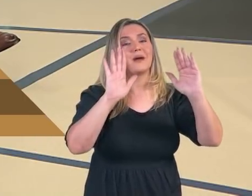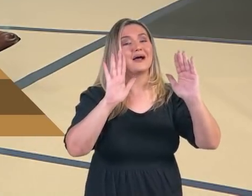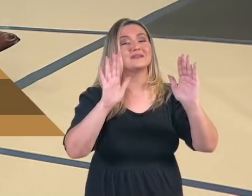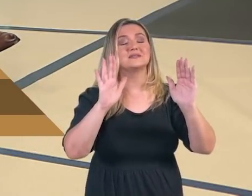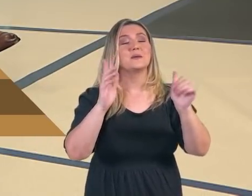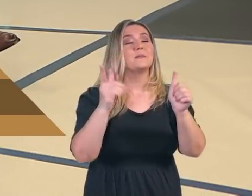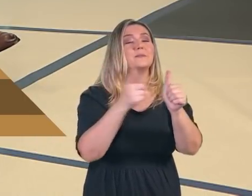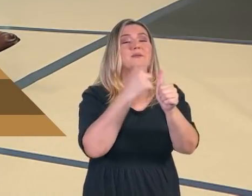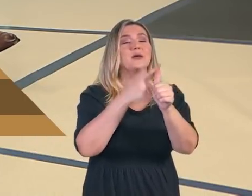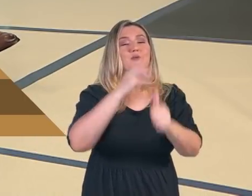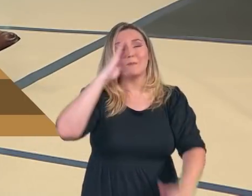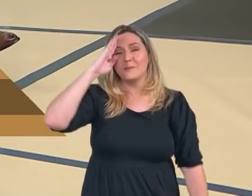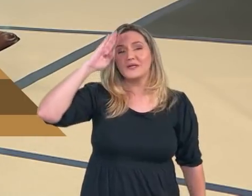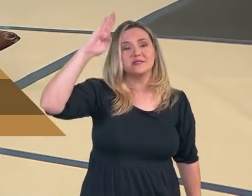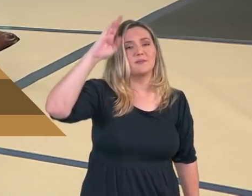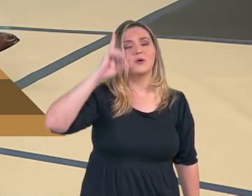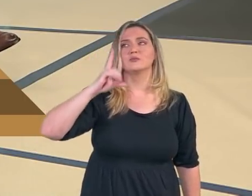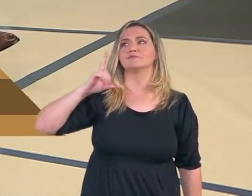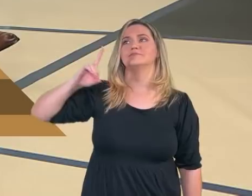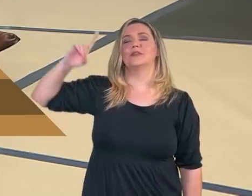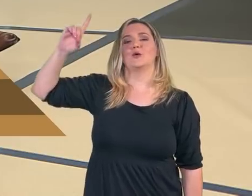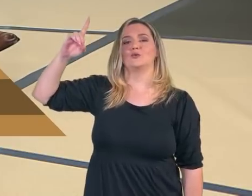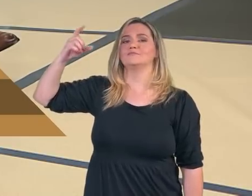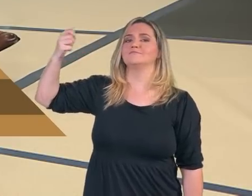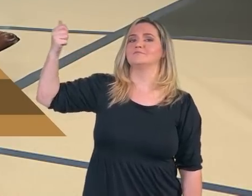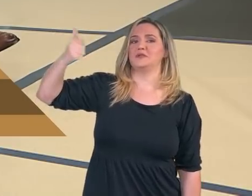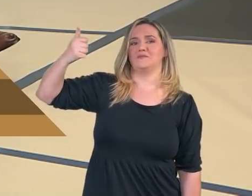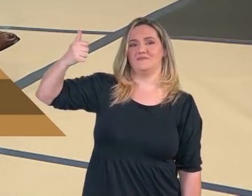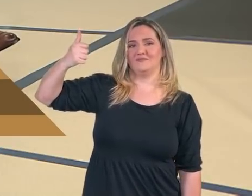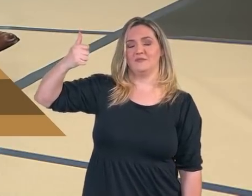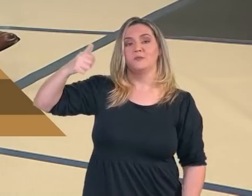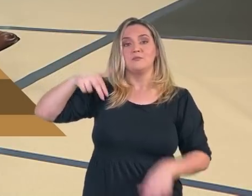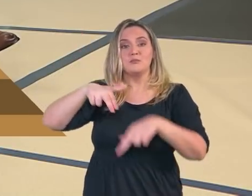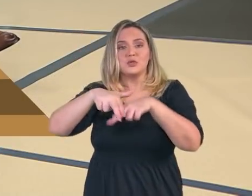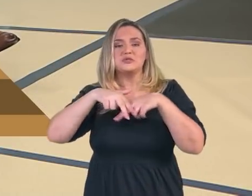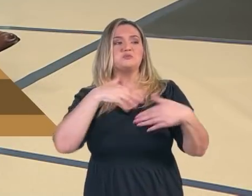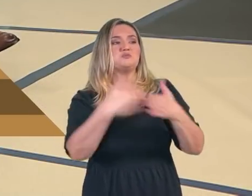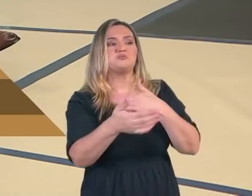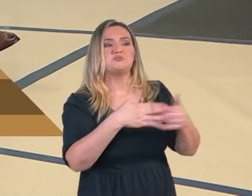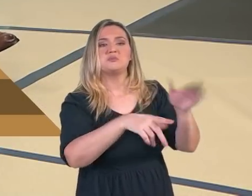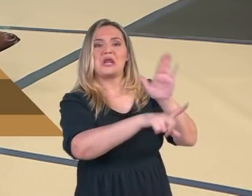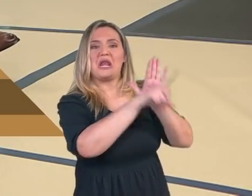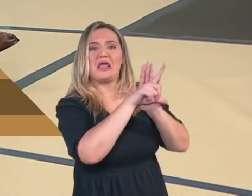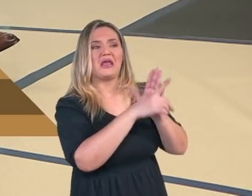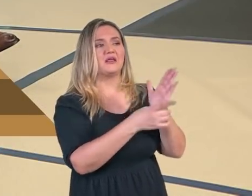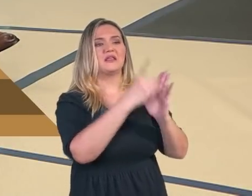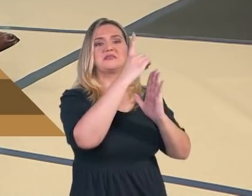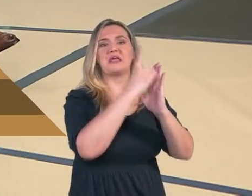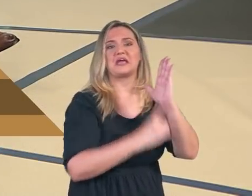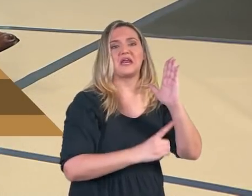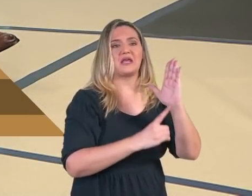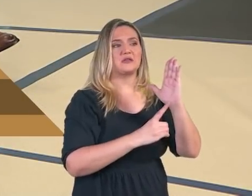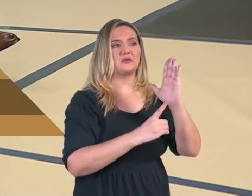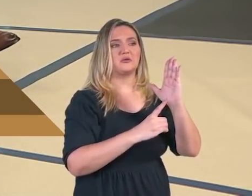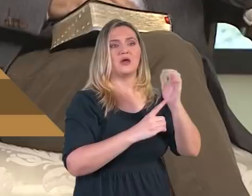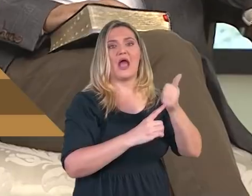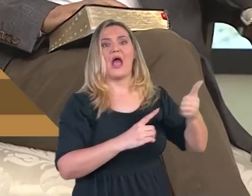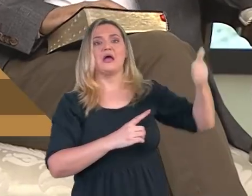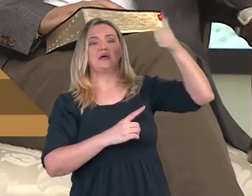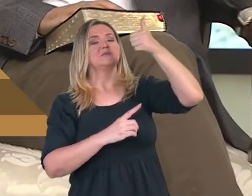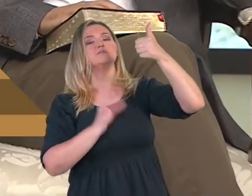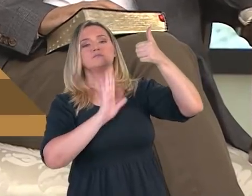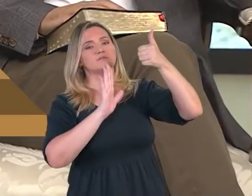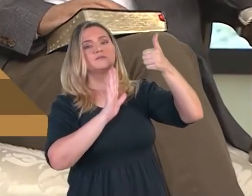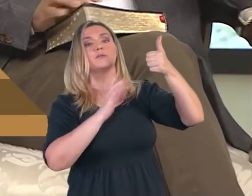em nossa vida, absolutamente nada. Nesse sentido, nenhum decreto, nenhuma lei pode estar acima da lei de Deus. E